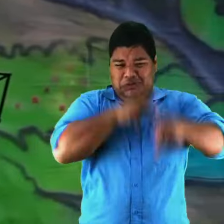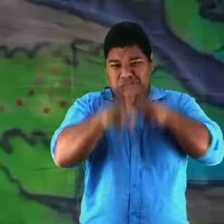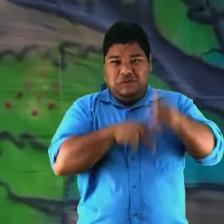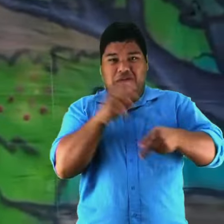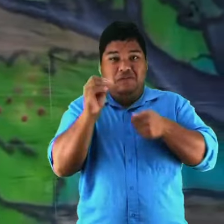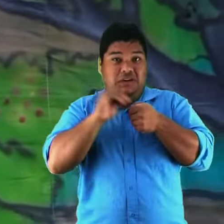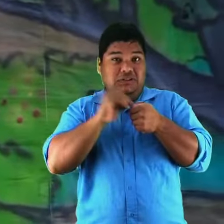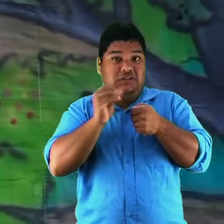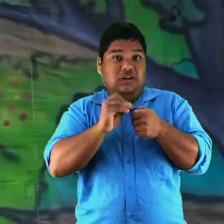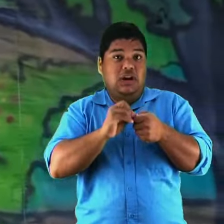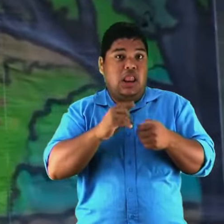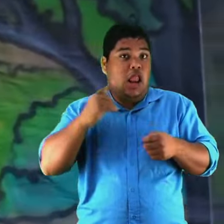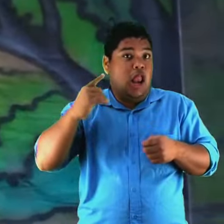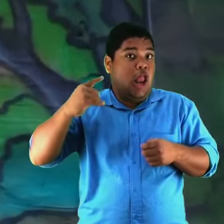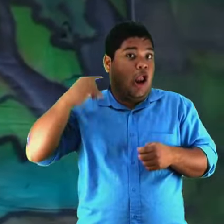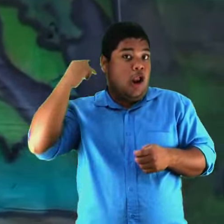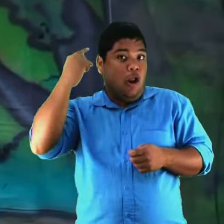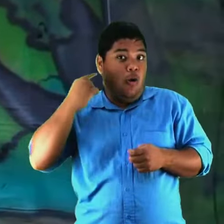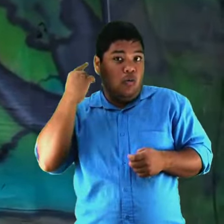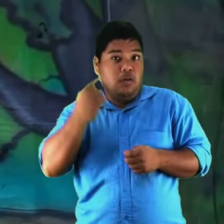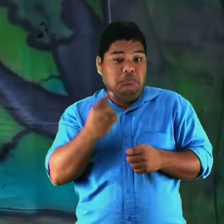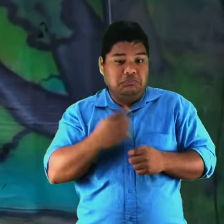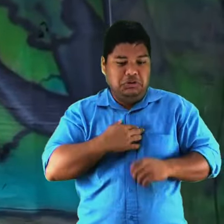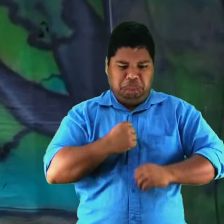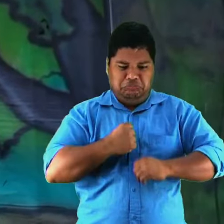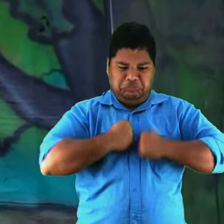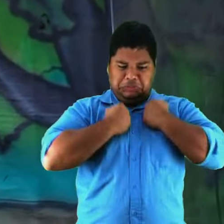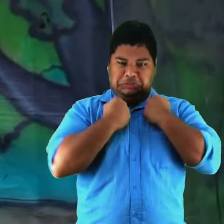fazem loucuras pelo poder.